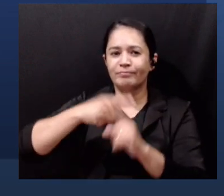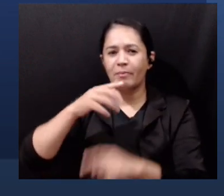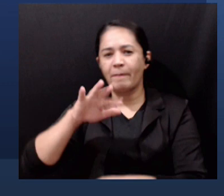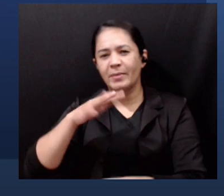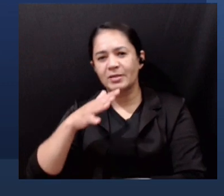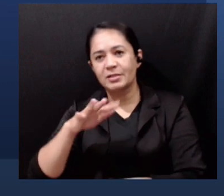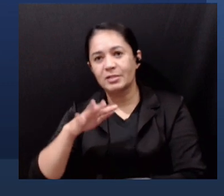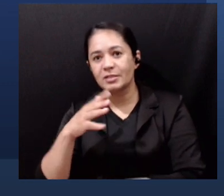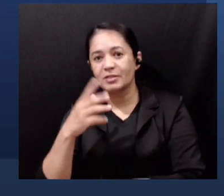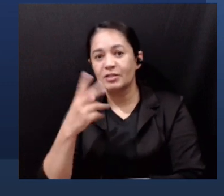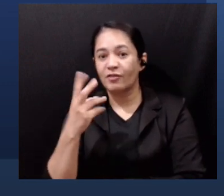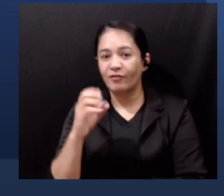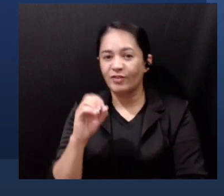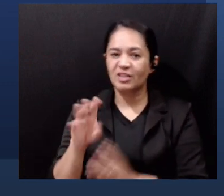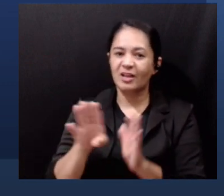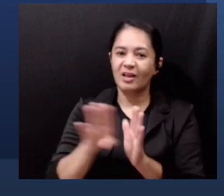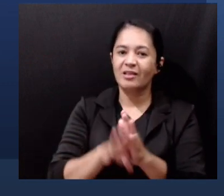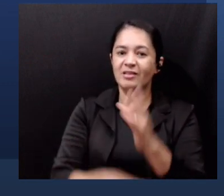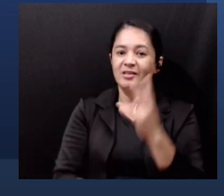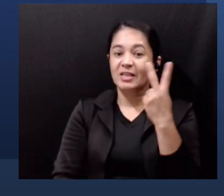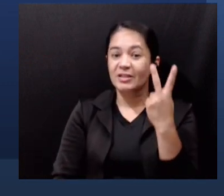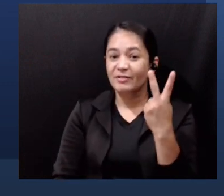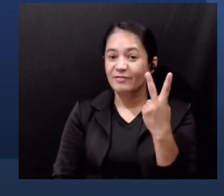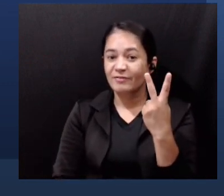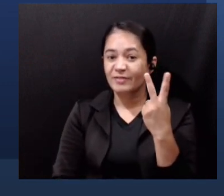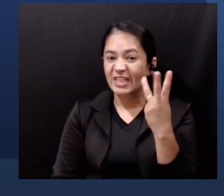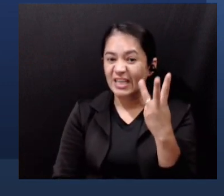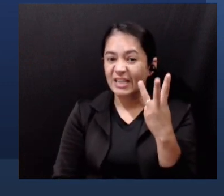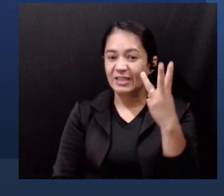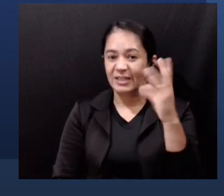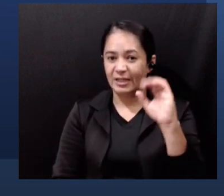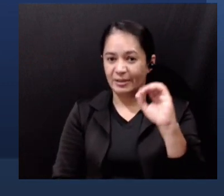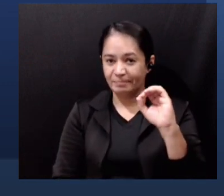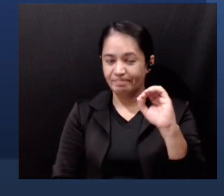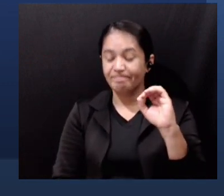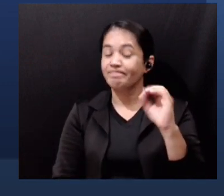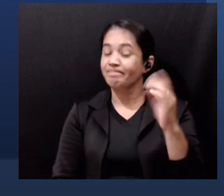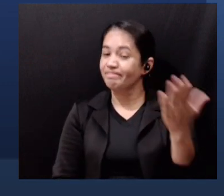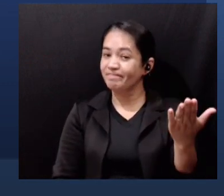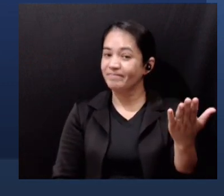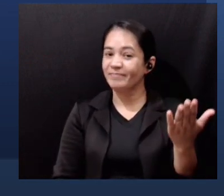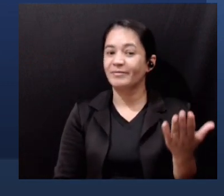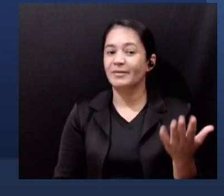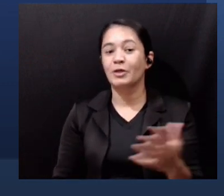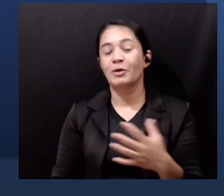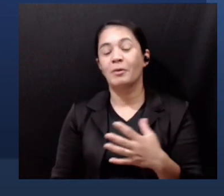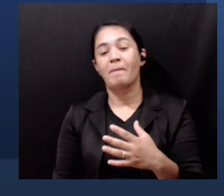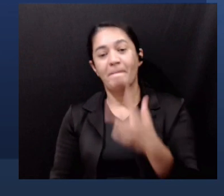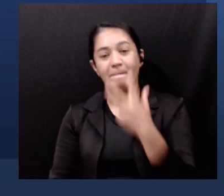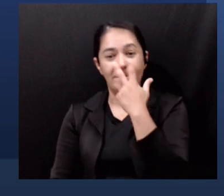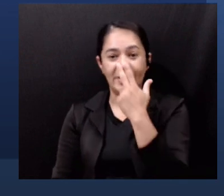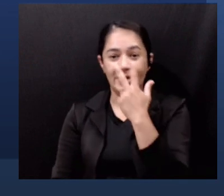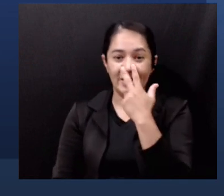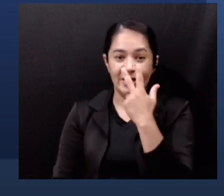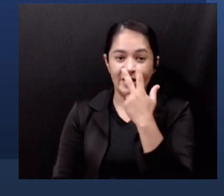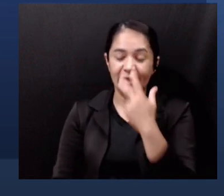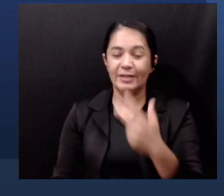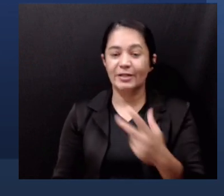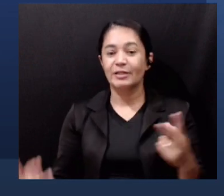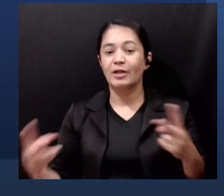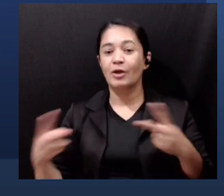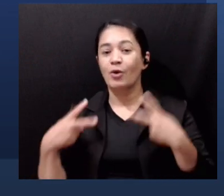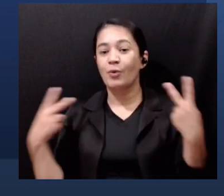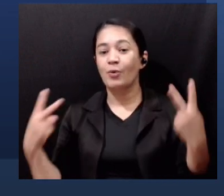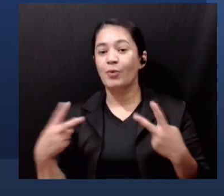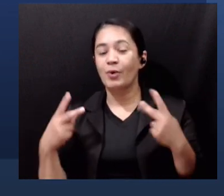de 20 e a máxima de 30 graus. Então, pelo jeito, apesar de estar um ventinho e tudo mais, a gente ainda vai